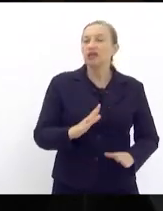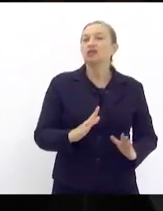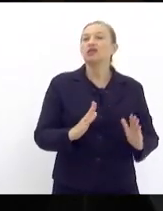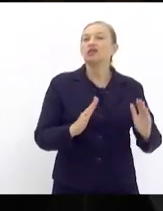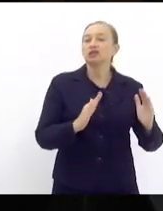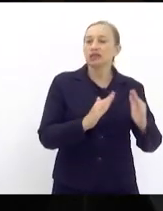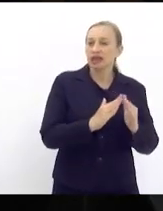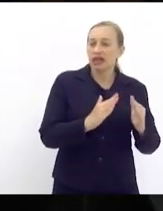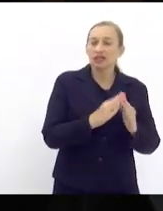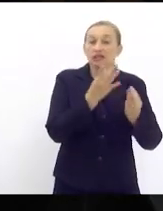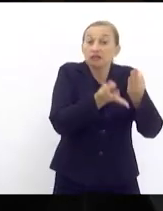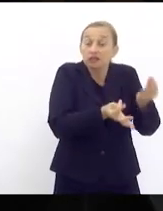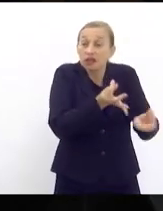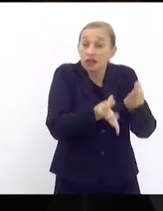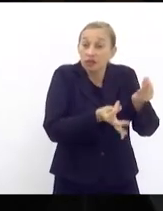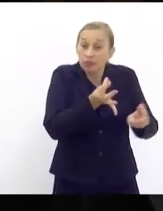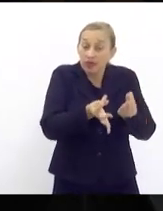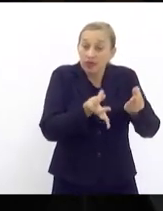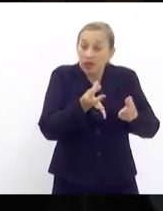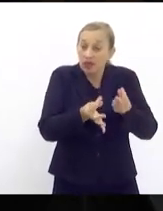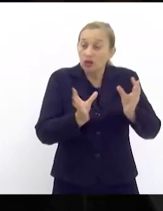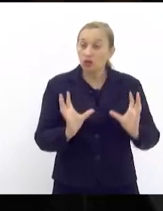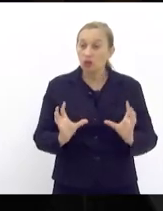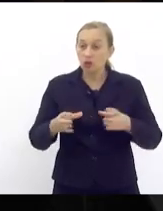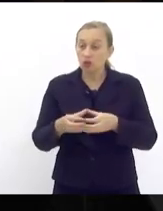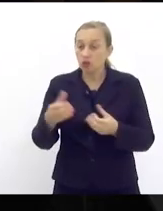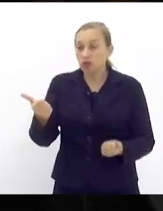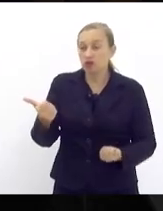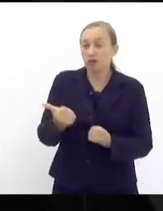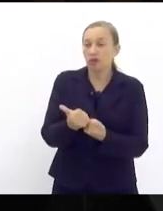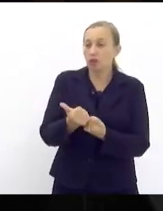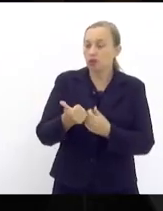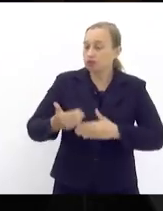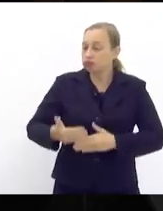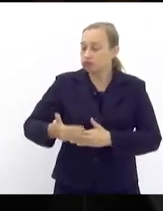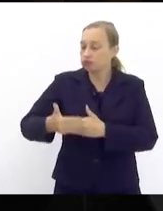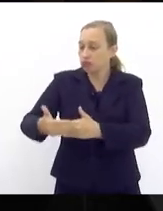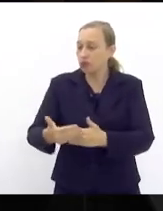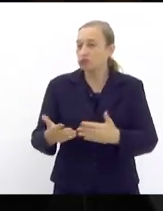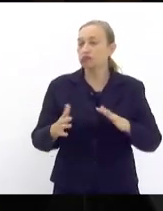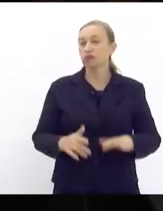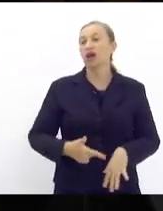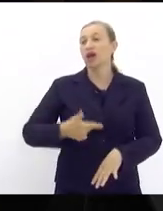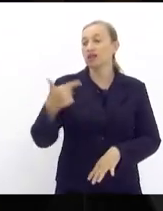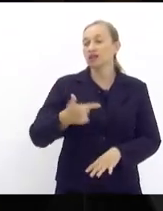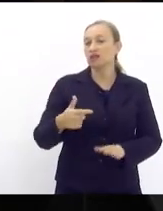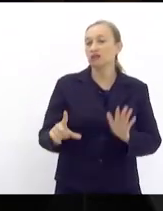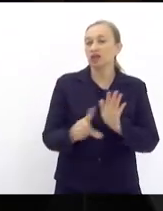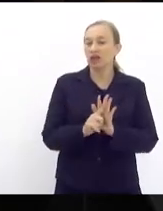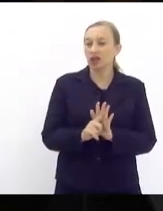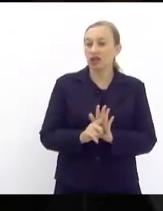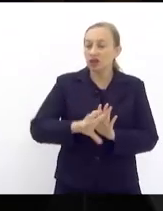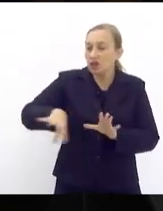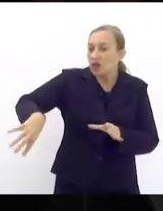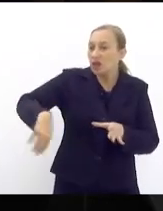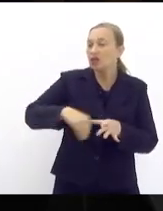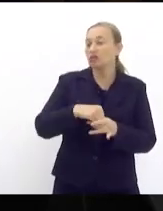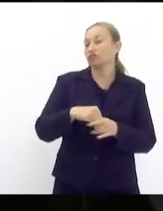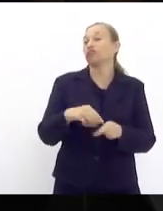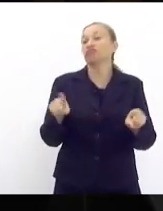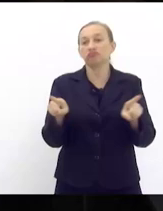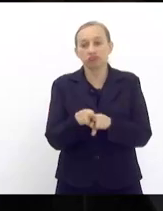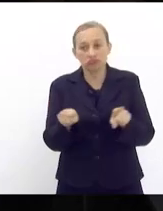mais unidades de acolhimento a gente conseguiu avançar Aliás a segunda lei que a gente fez foi introduzindo também